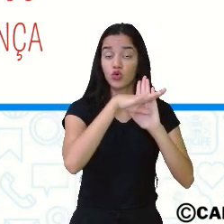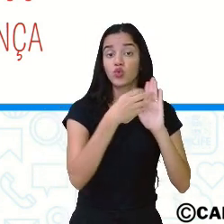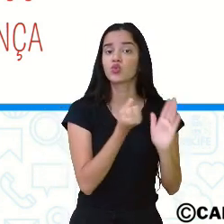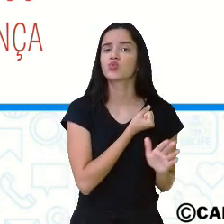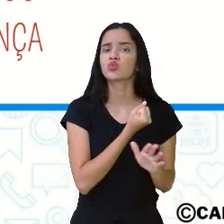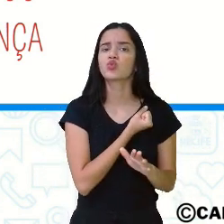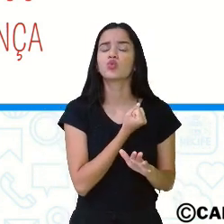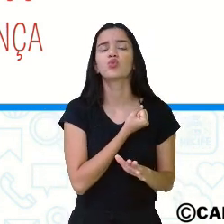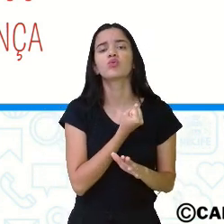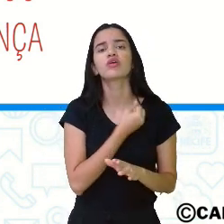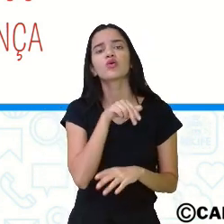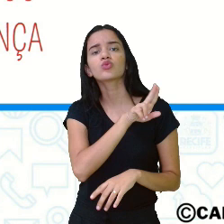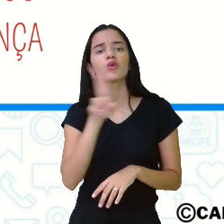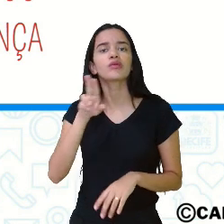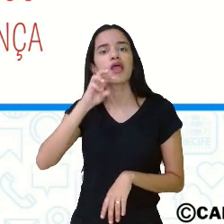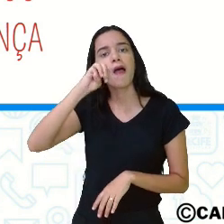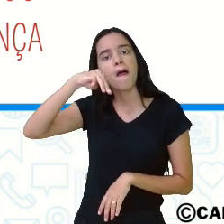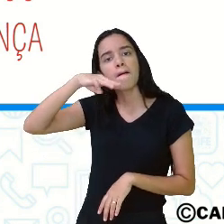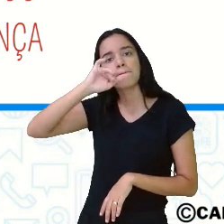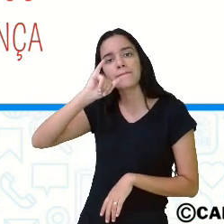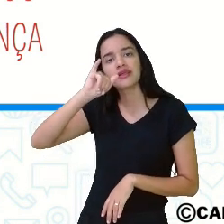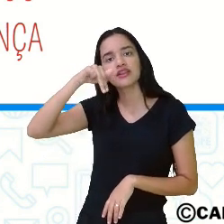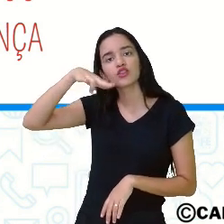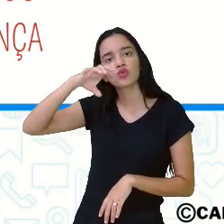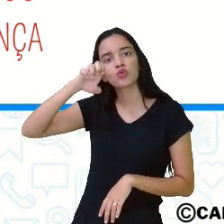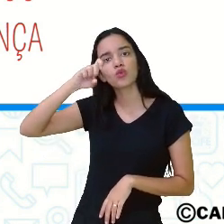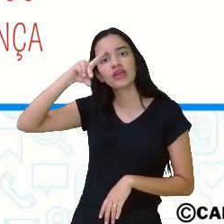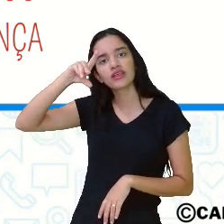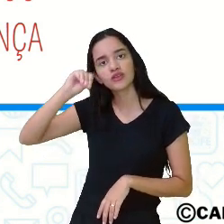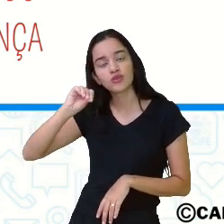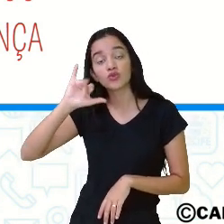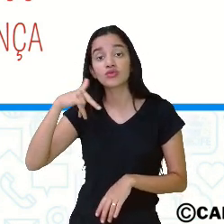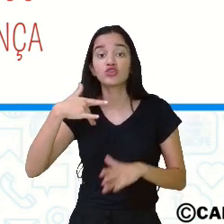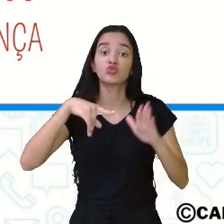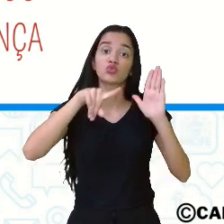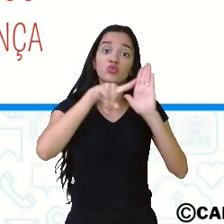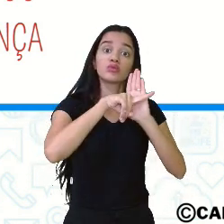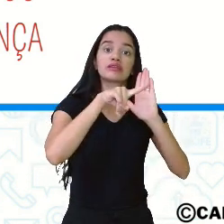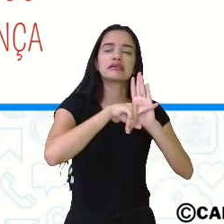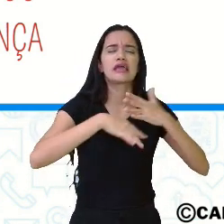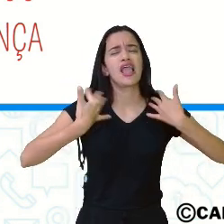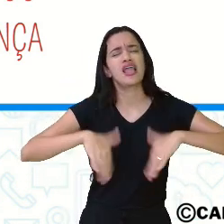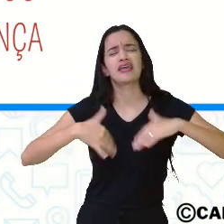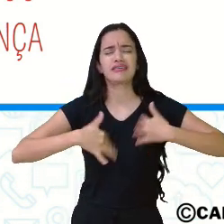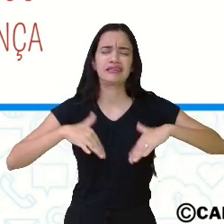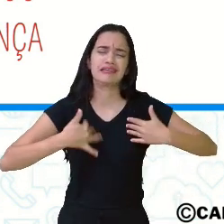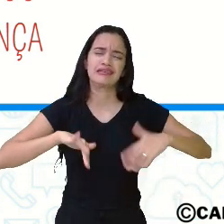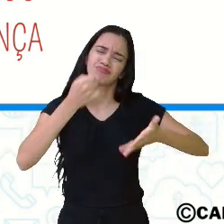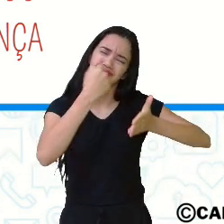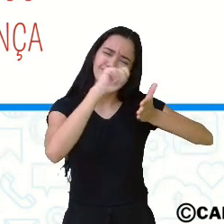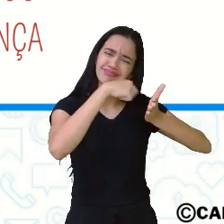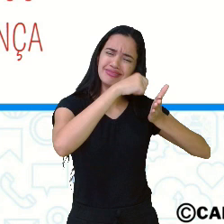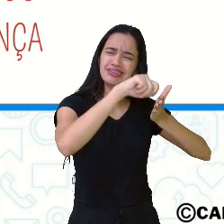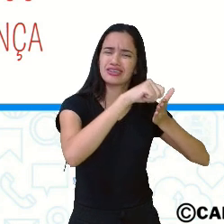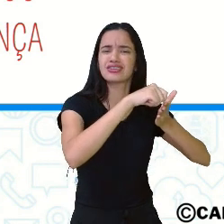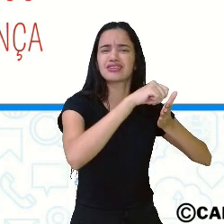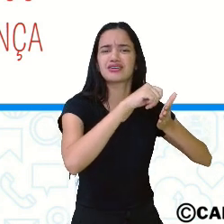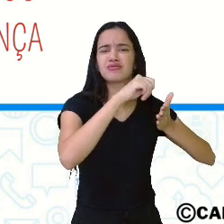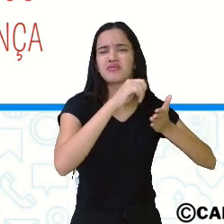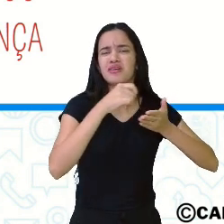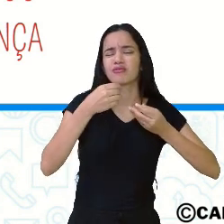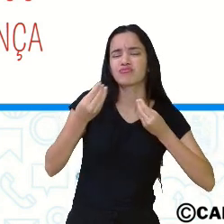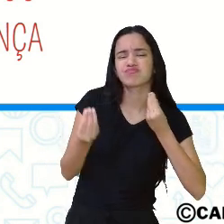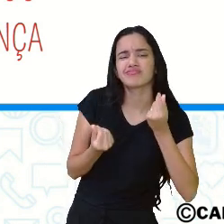chama de minuendo. O segundo número de subtraindo. Eita, a professora ali escreveu algo